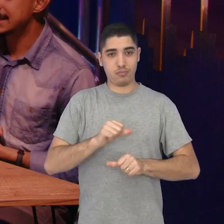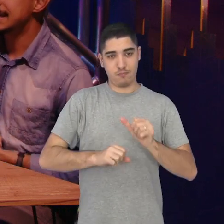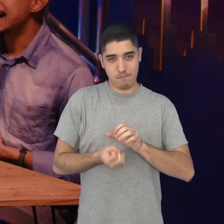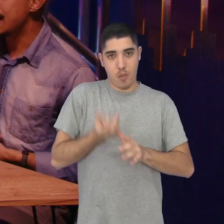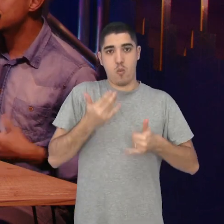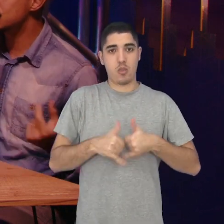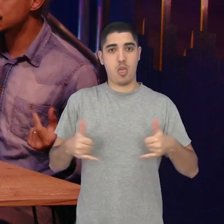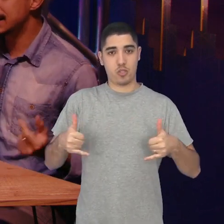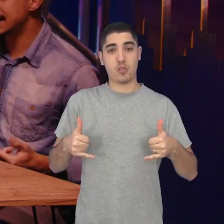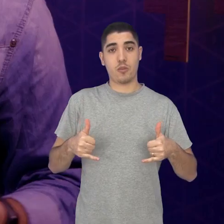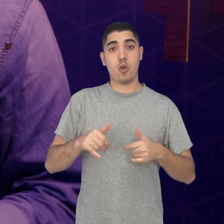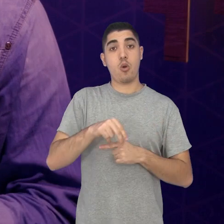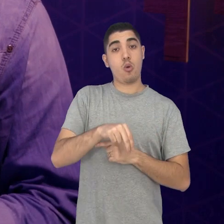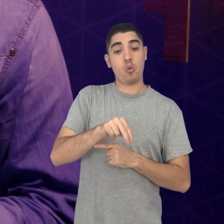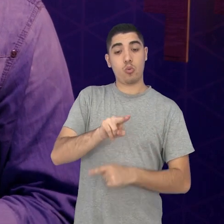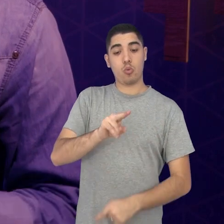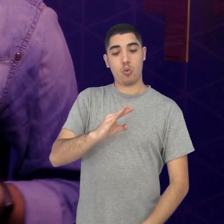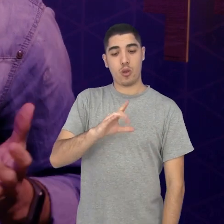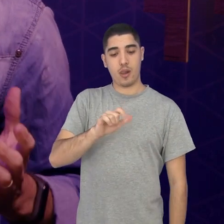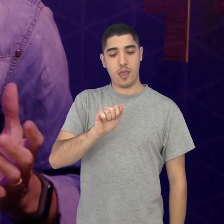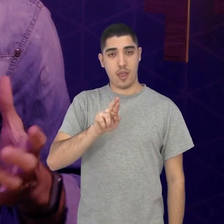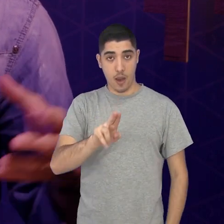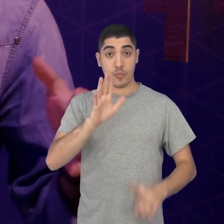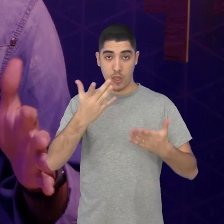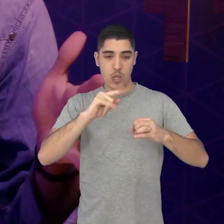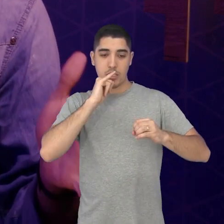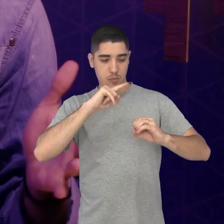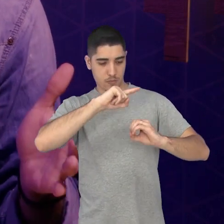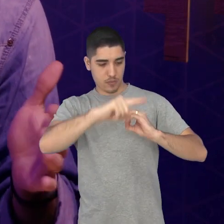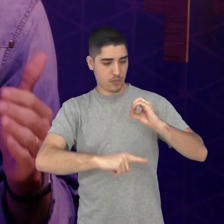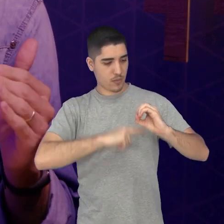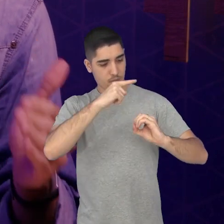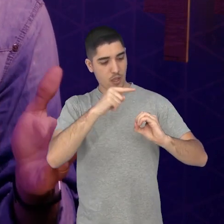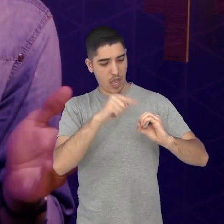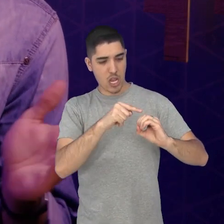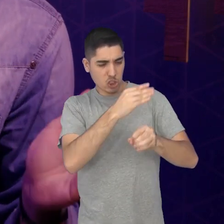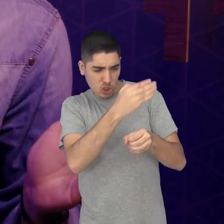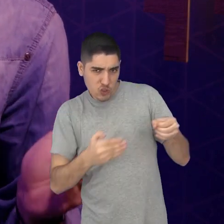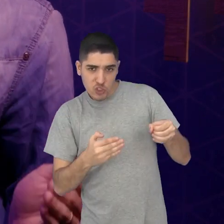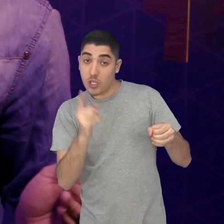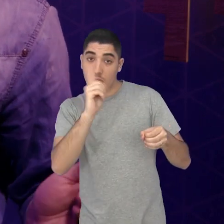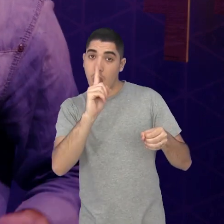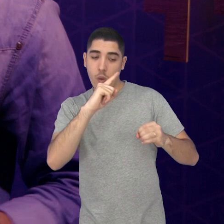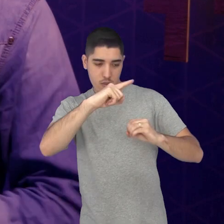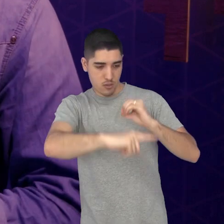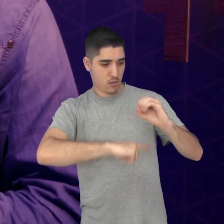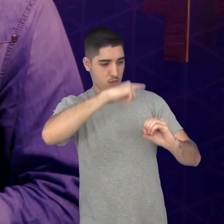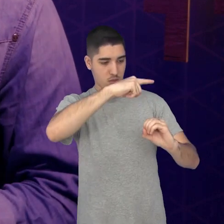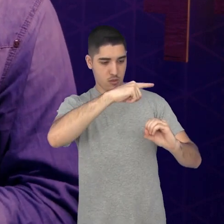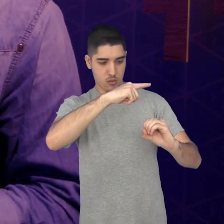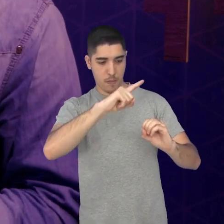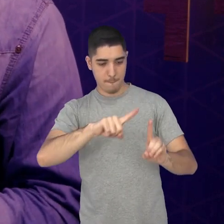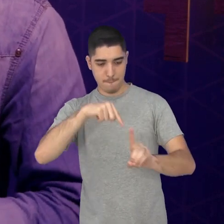só. Né? A fusão nuclear não é tentar partir o átomo no meio, mas pegar 2 ou mais átomos e tentar juntar